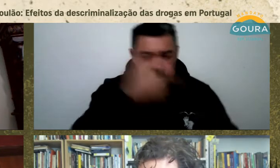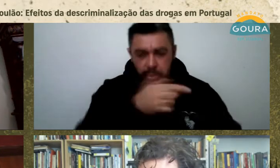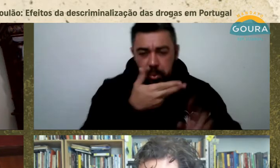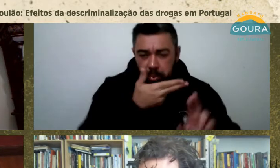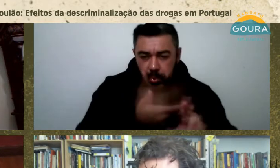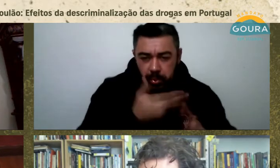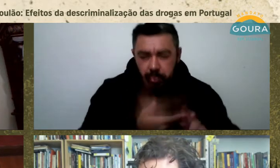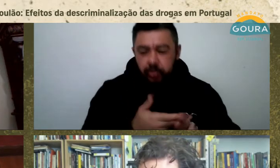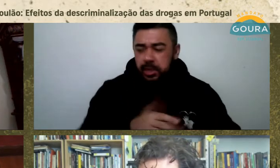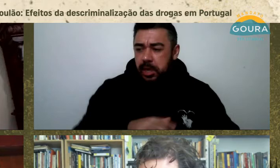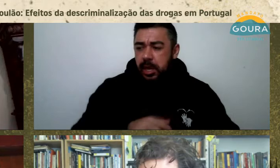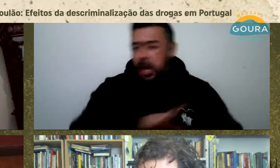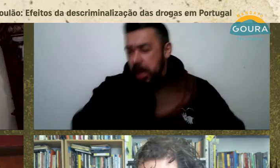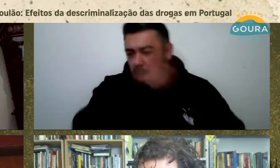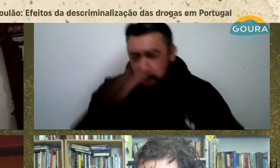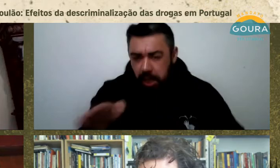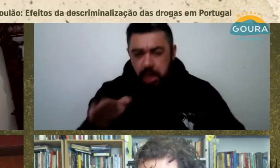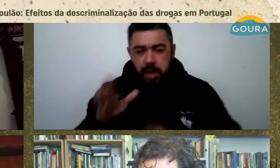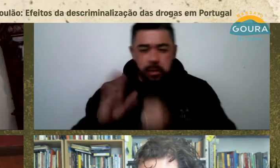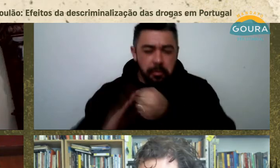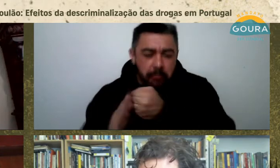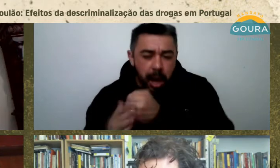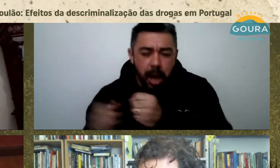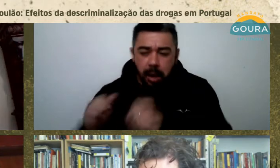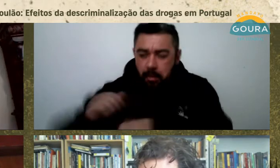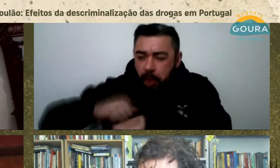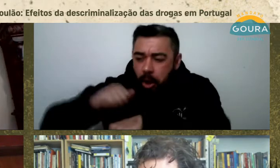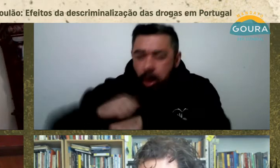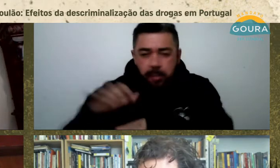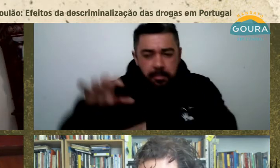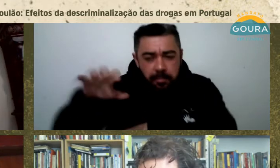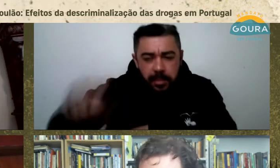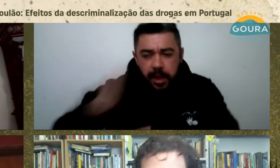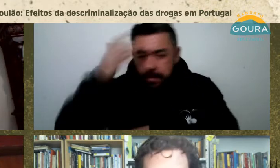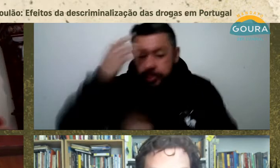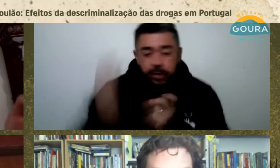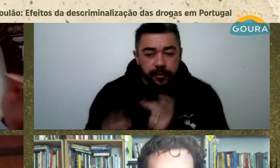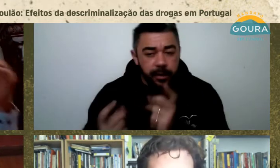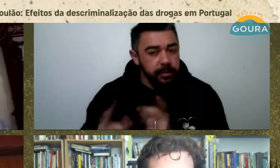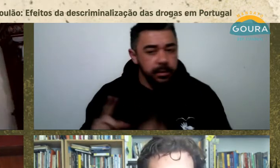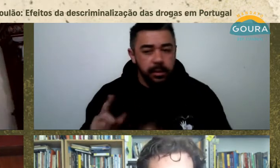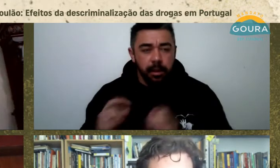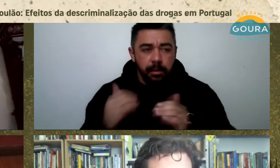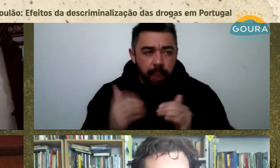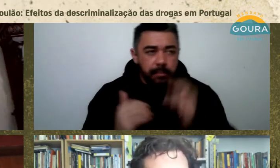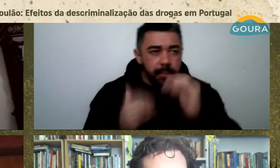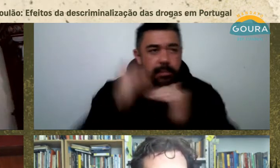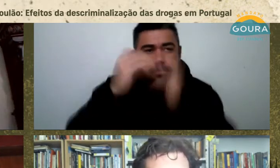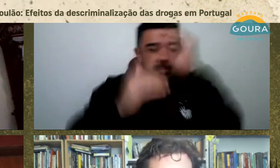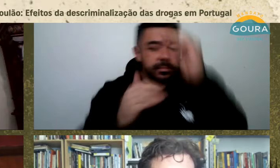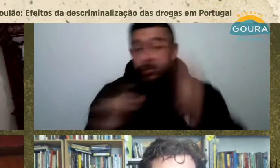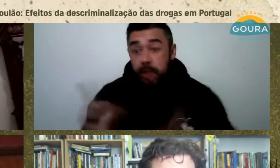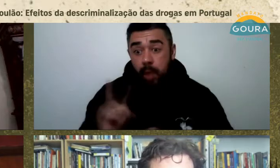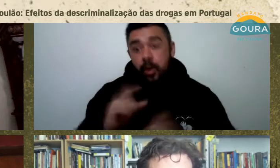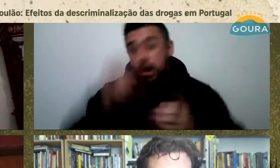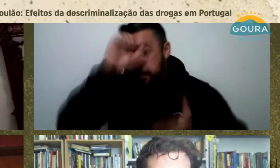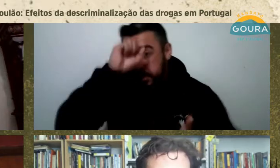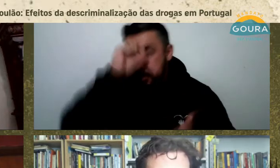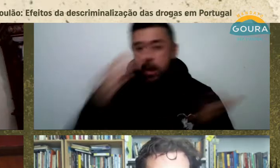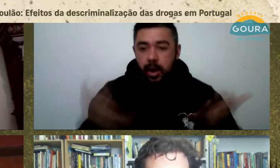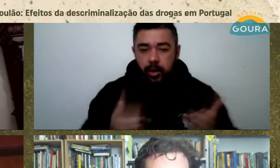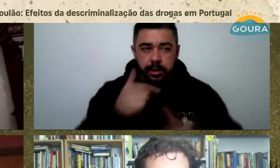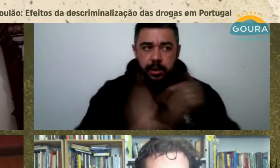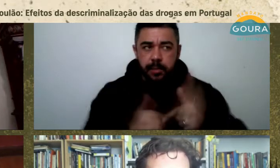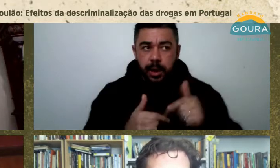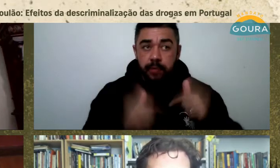traficante do bairro, e ir subindo os vários degraus, tiveram que aprender a trabalhar top-down,